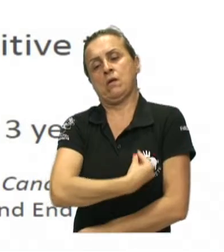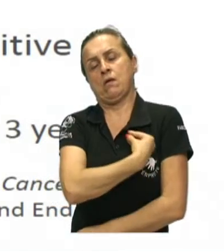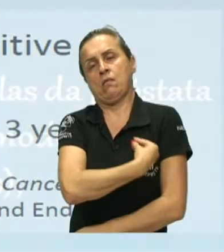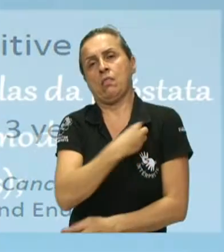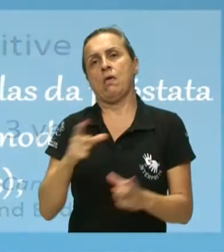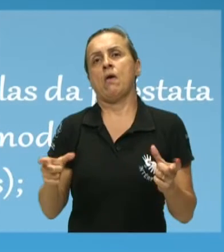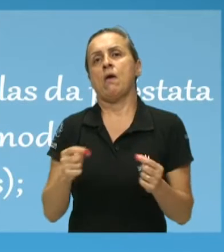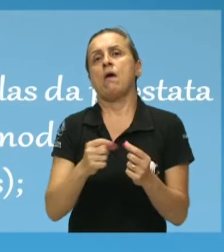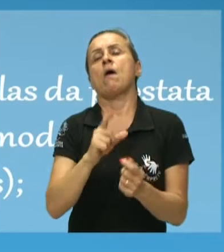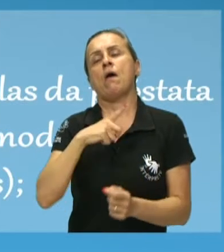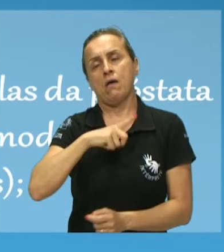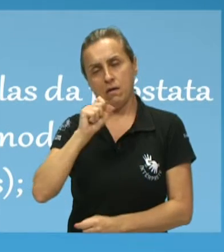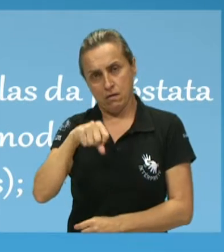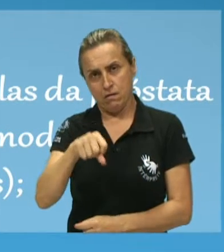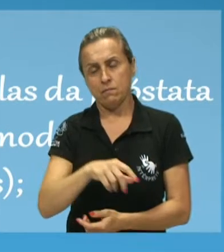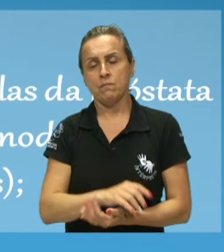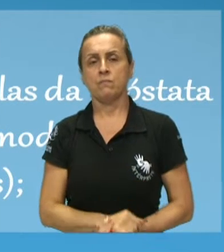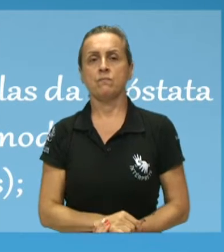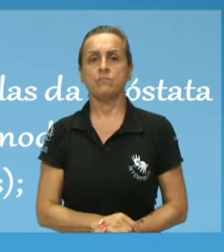Próximo.